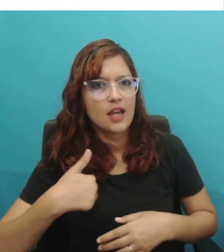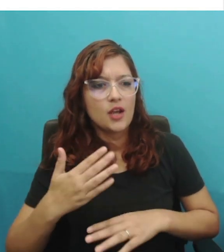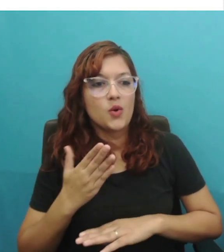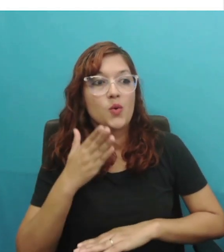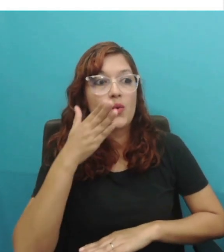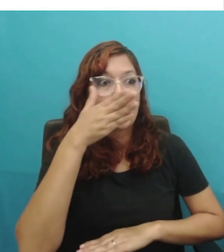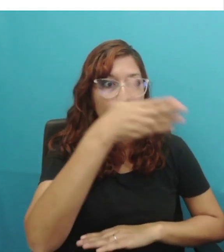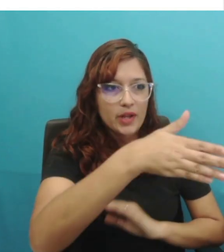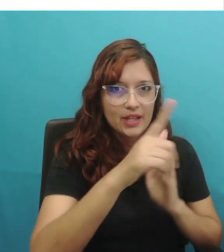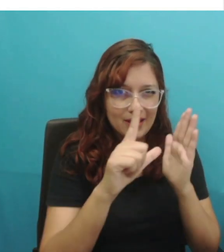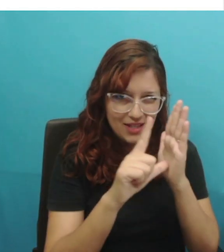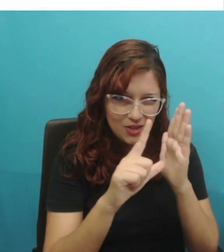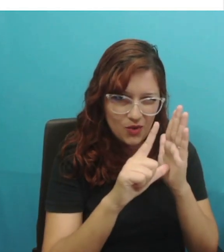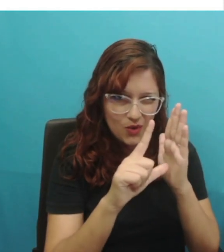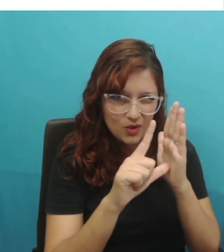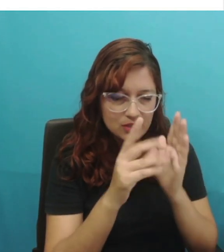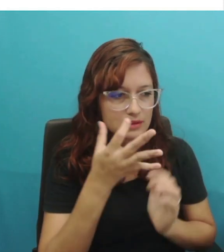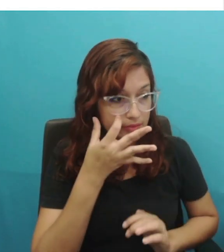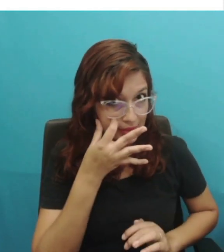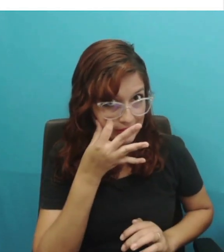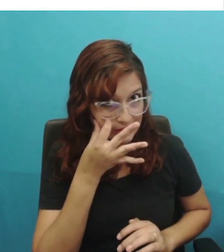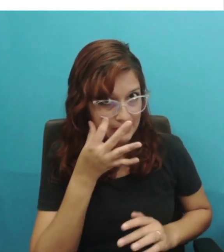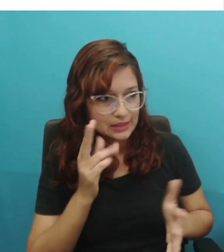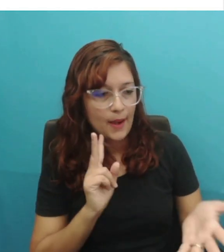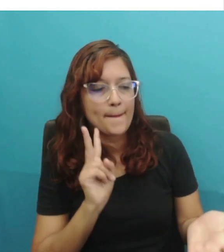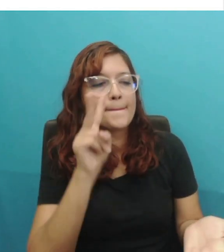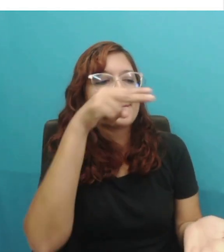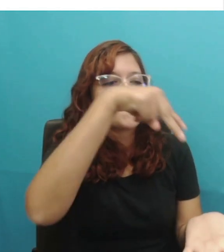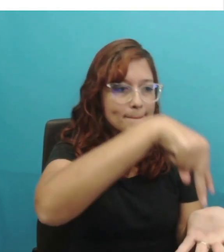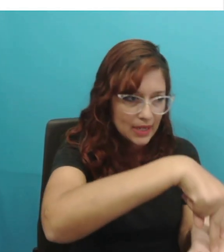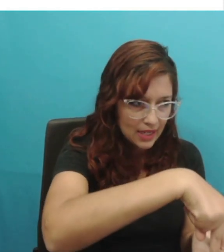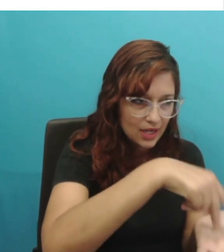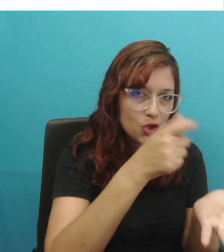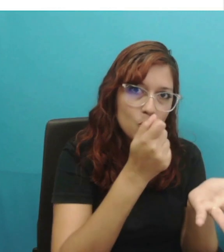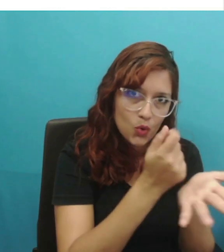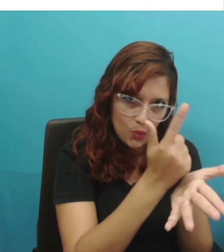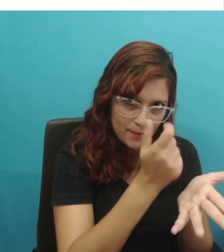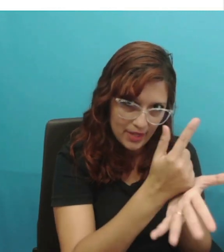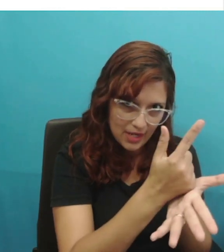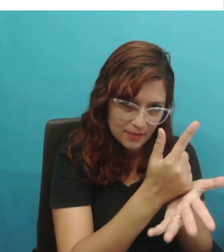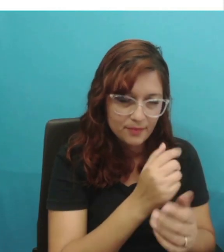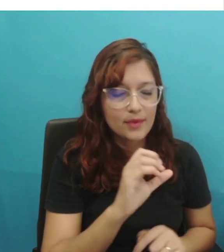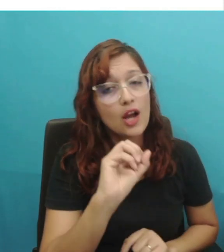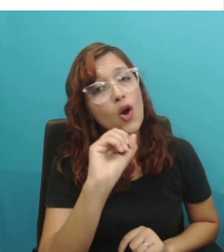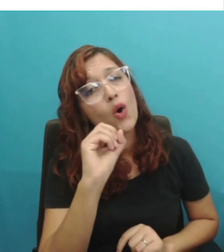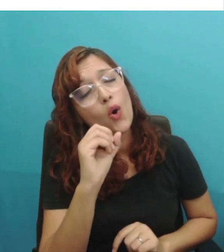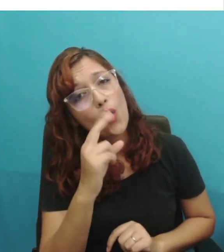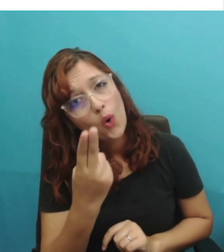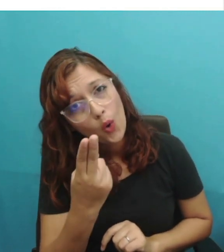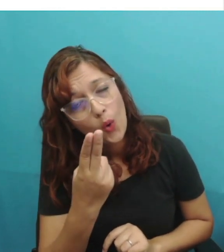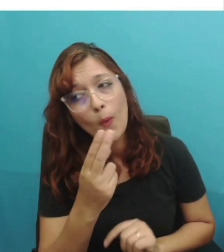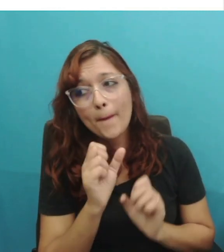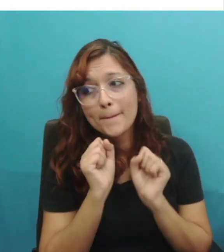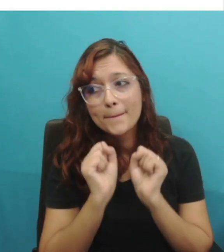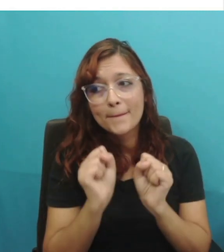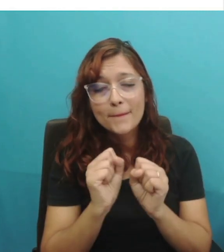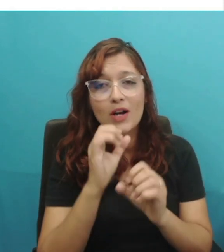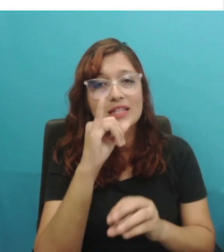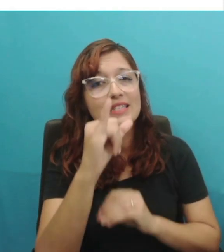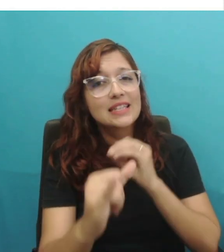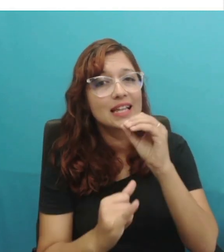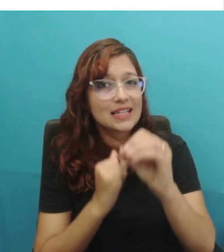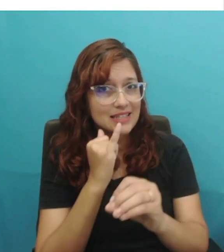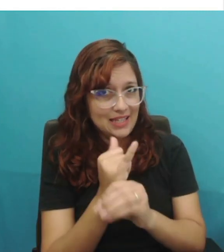você pode ir realmente, pessoalmente, numa loja física, fazer a compra. Mas